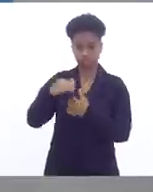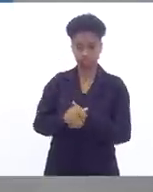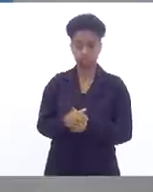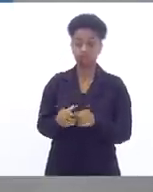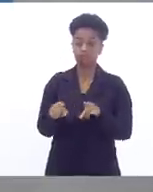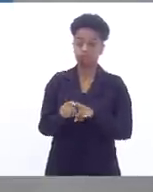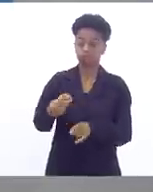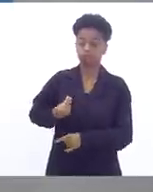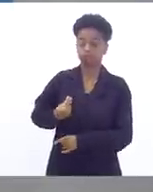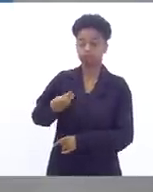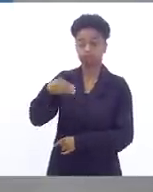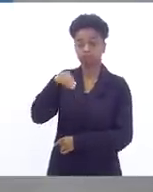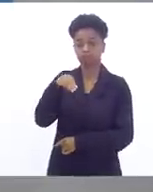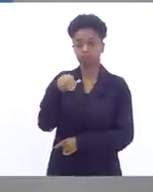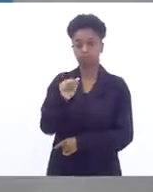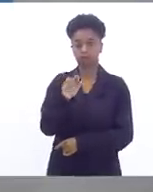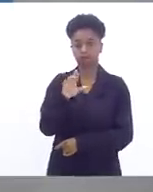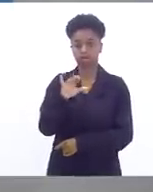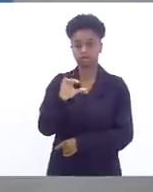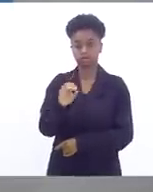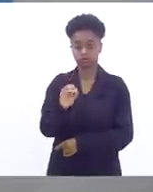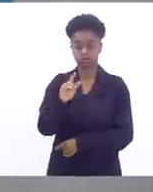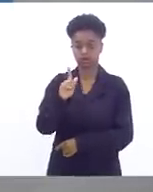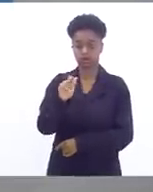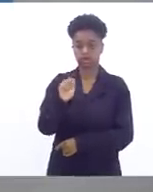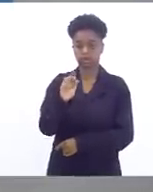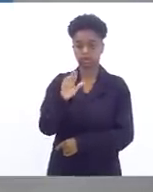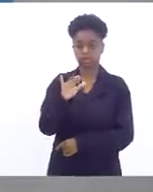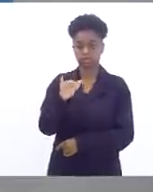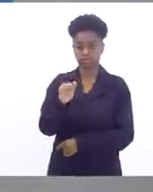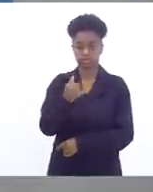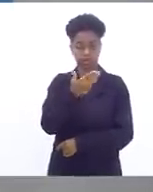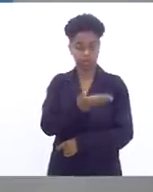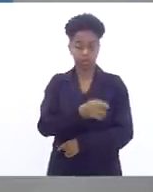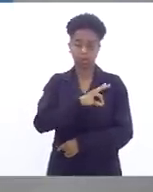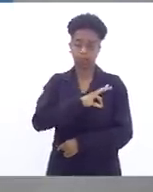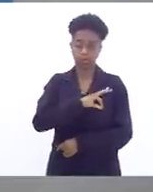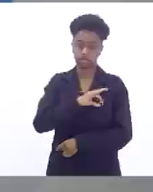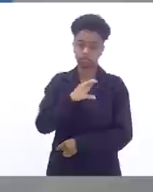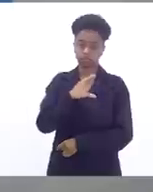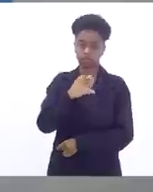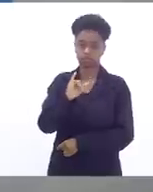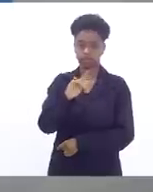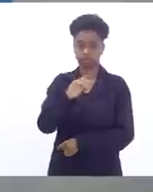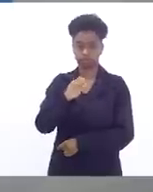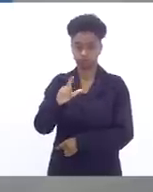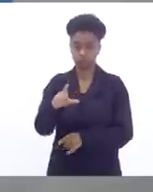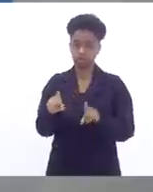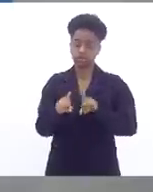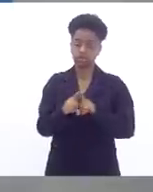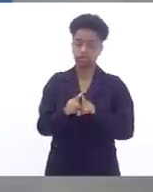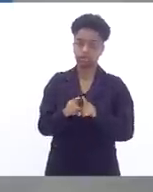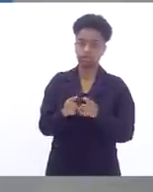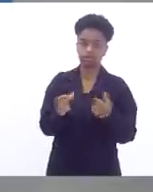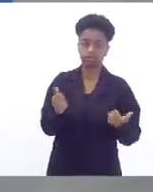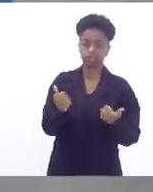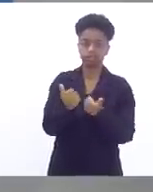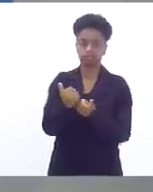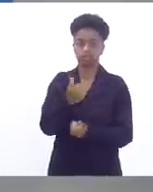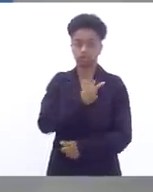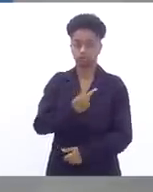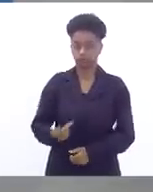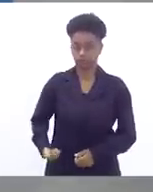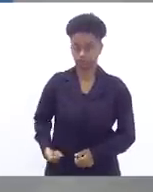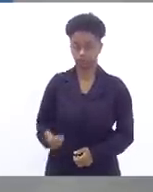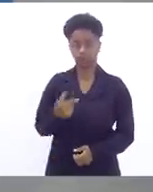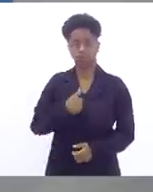aqui do Márcio Garcia né que além de ser policial civil tá na Assessoria do governador eu tive oportunidade